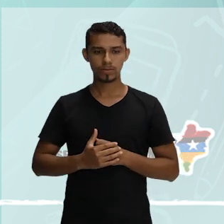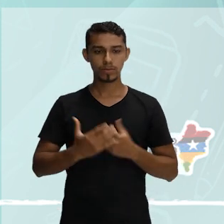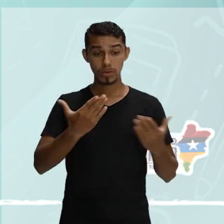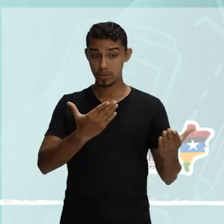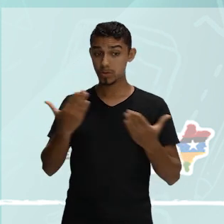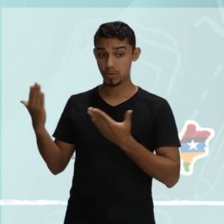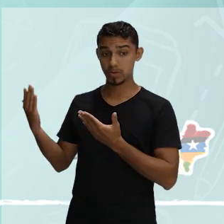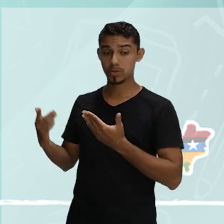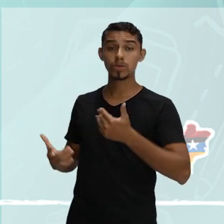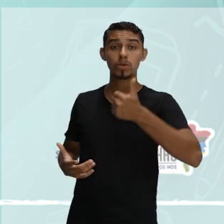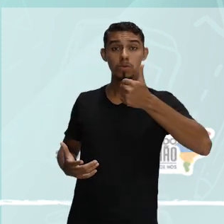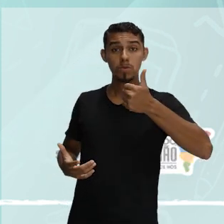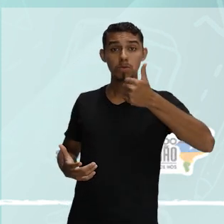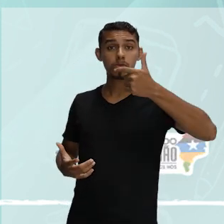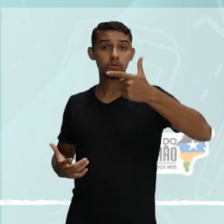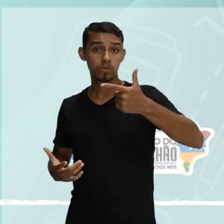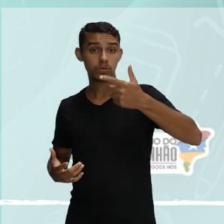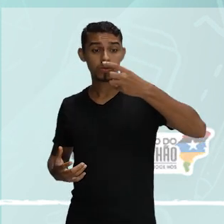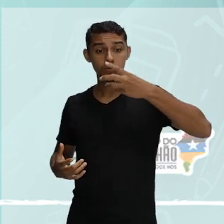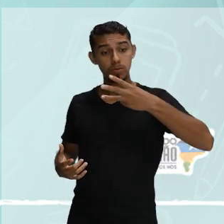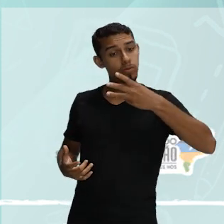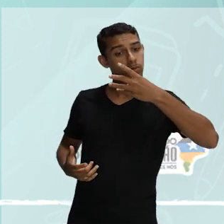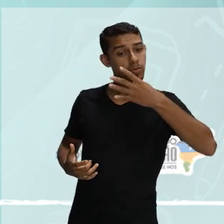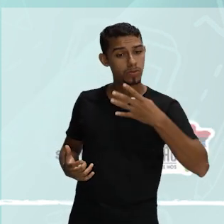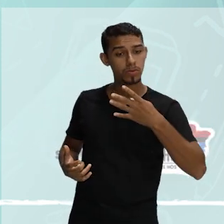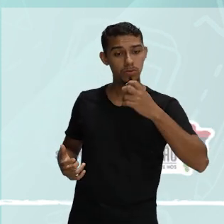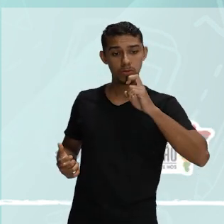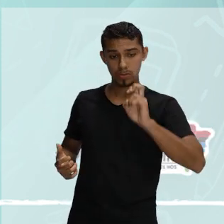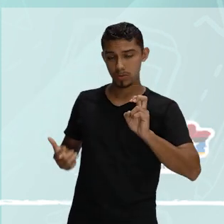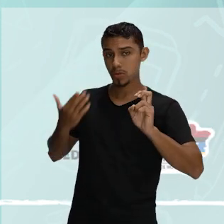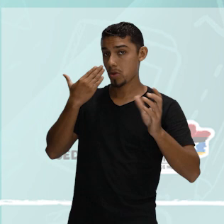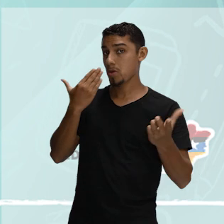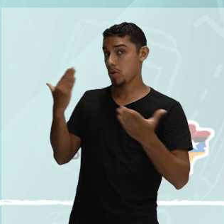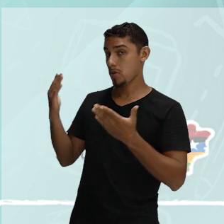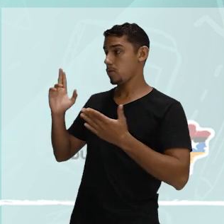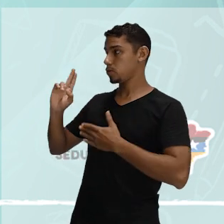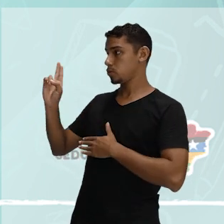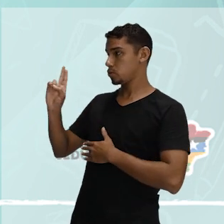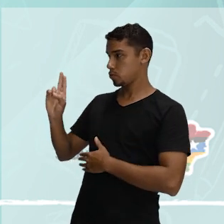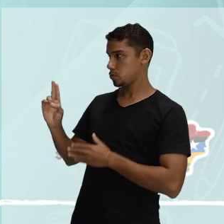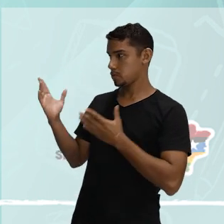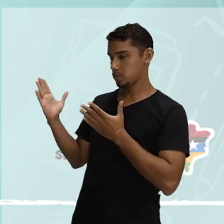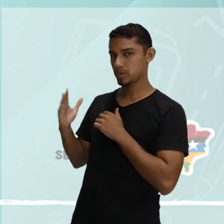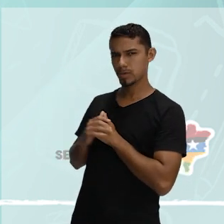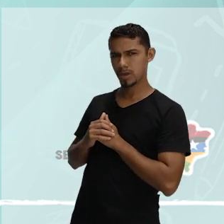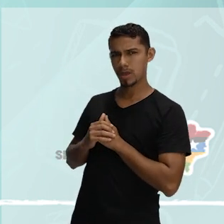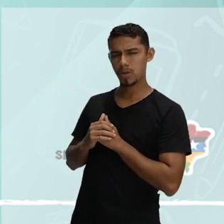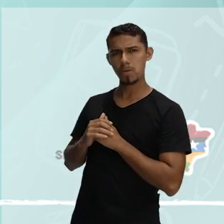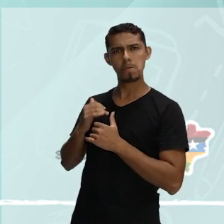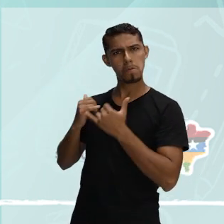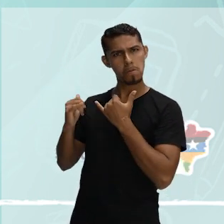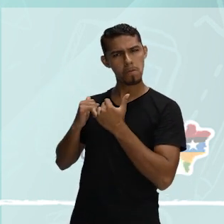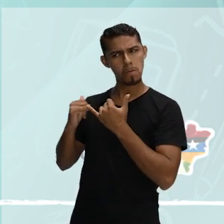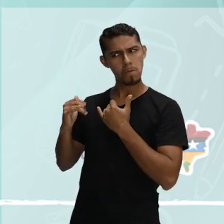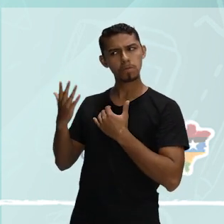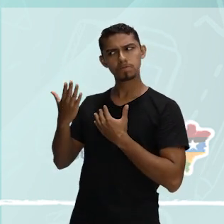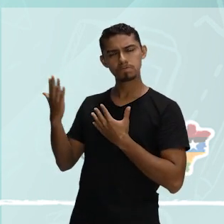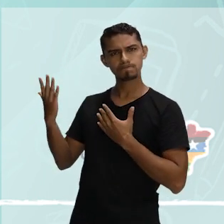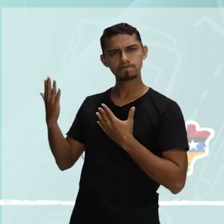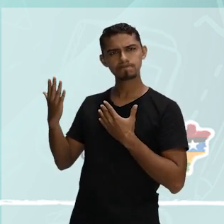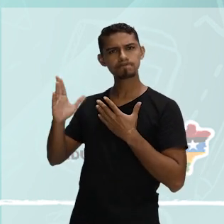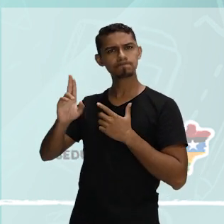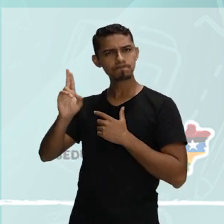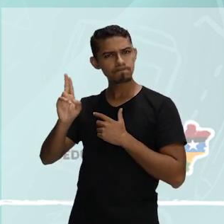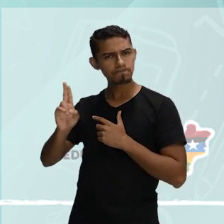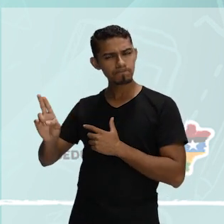de gato, saíra amarela, saíra 7 cores e bem-te-vizinho. Cada ave com seu respectivo